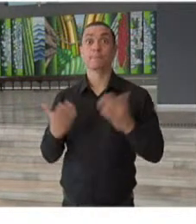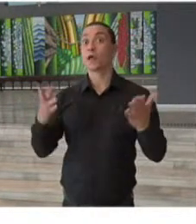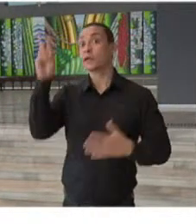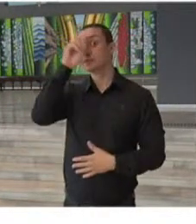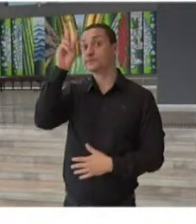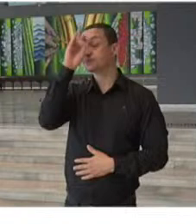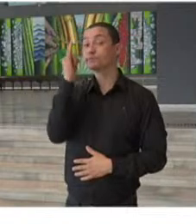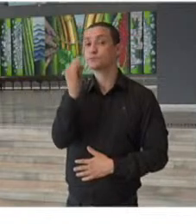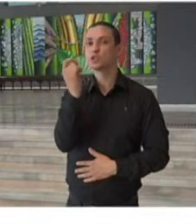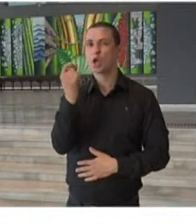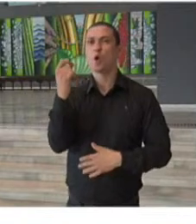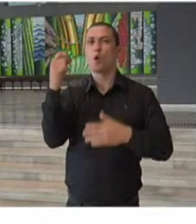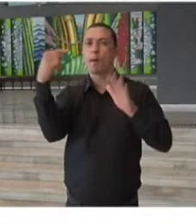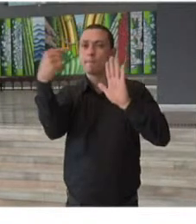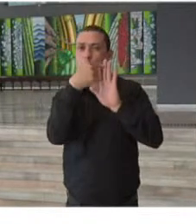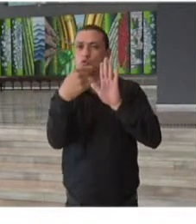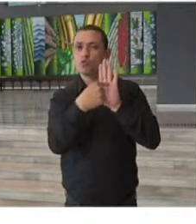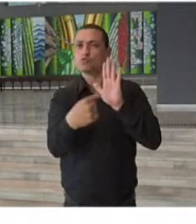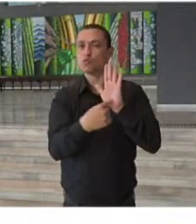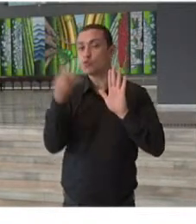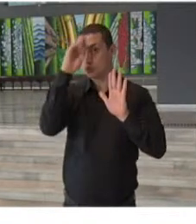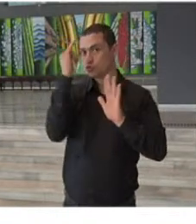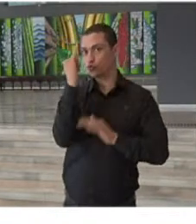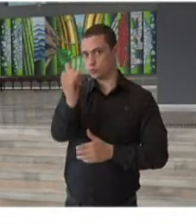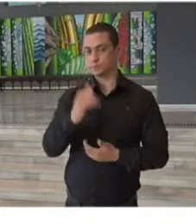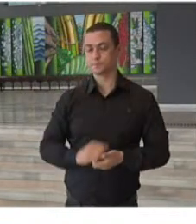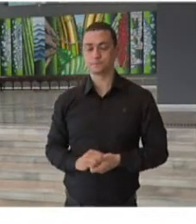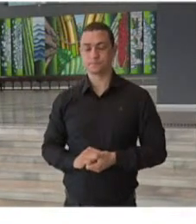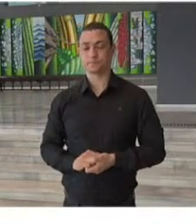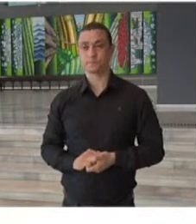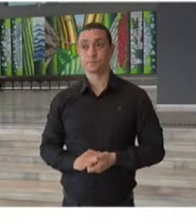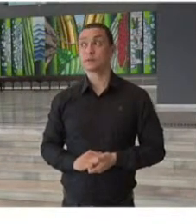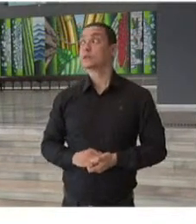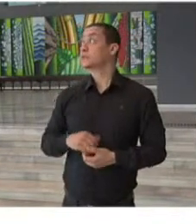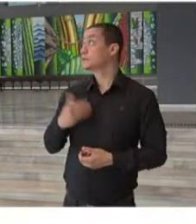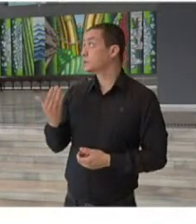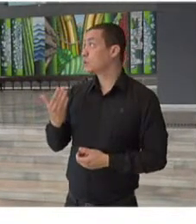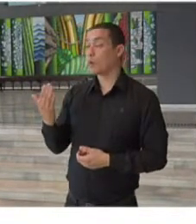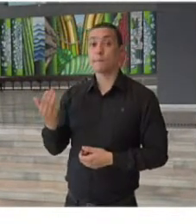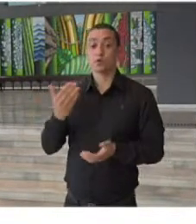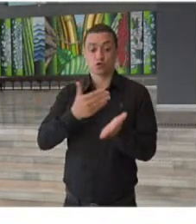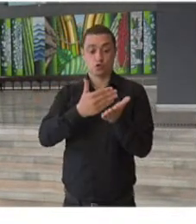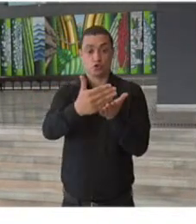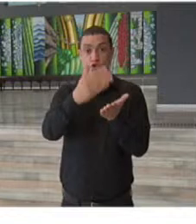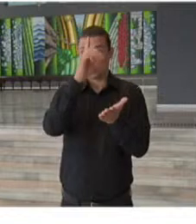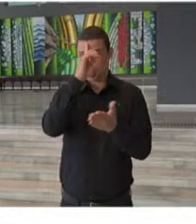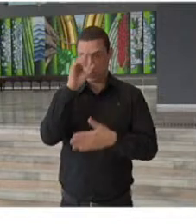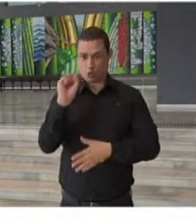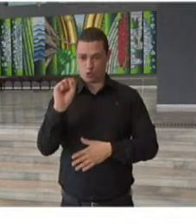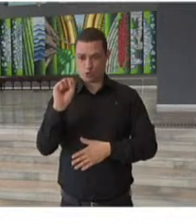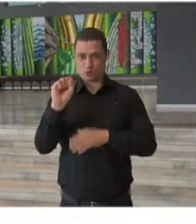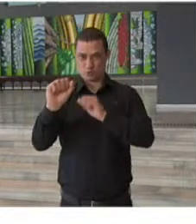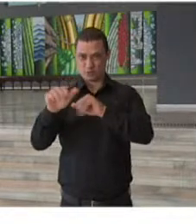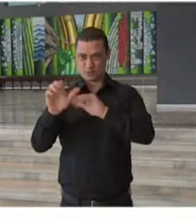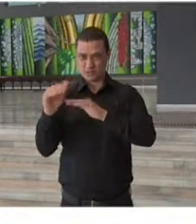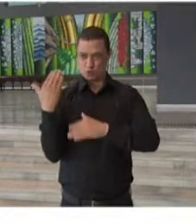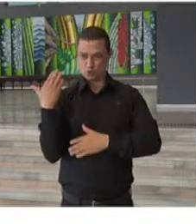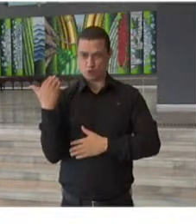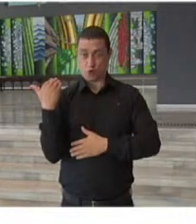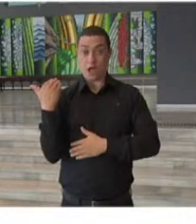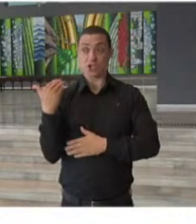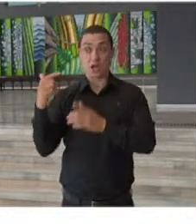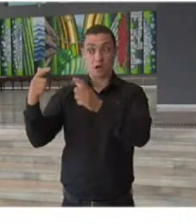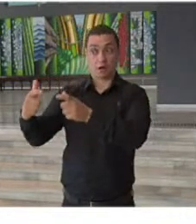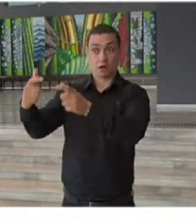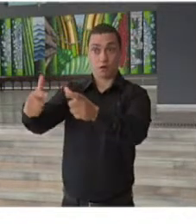Lembrando, então, alguns pontos importantes, né? Nós iniciamos no dia 8 de setembro, para as regiões que